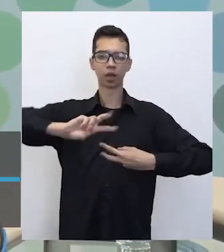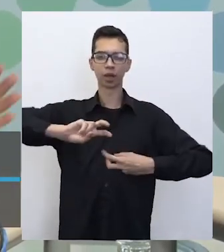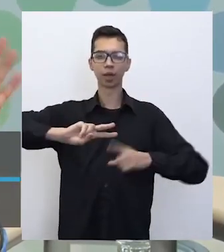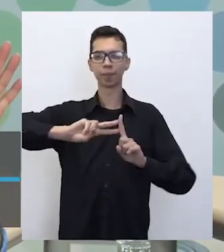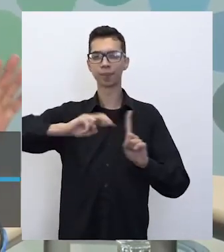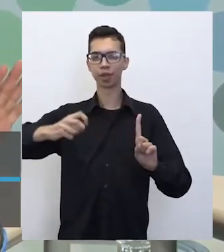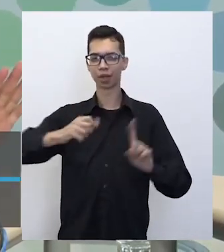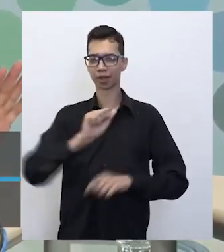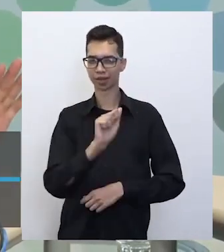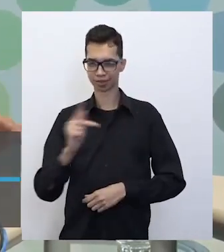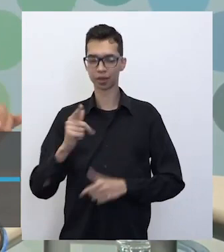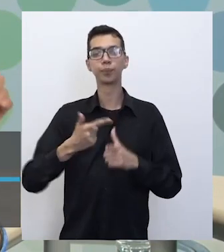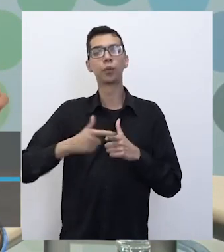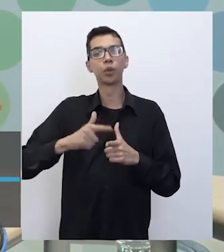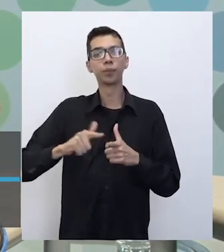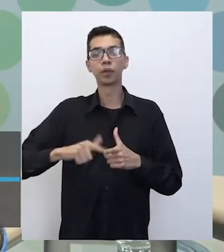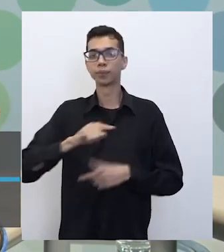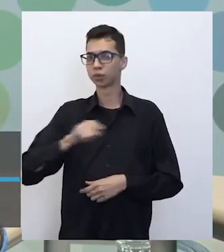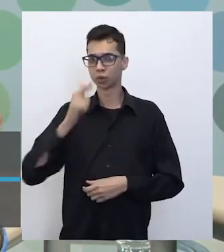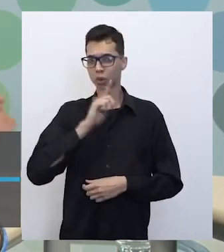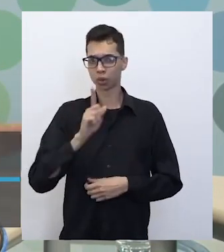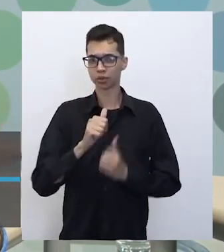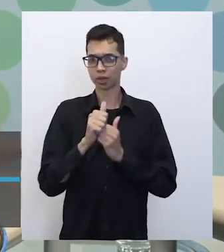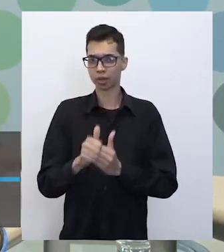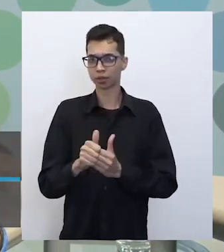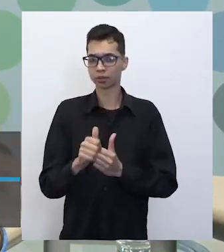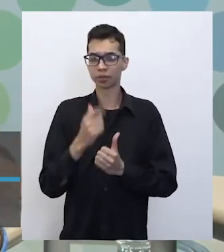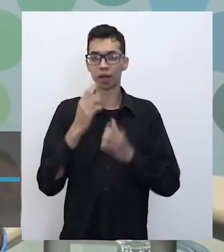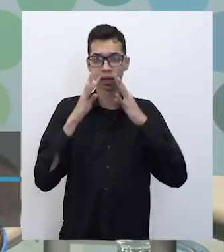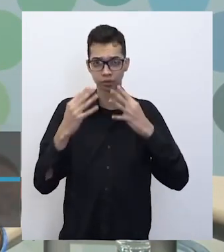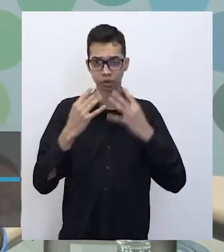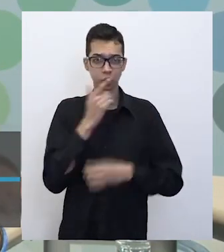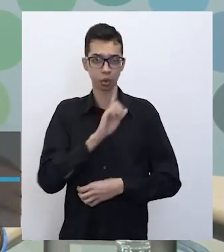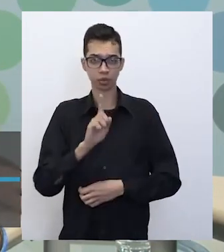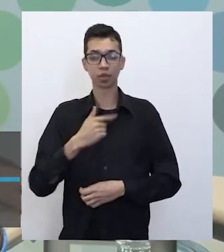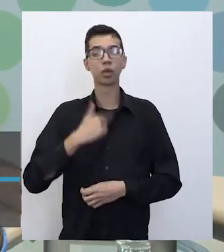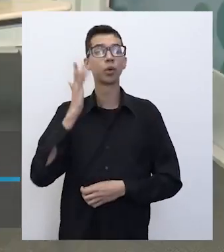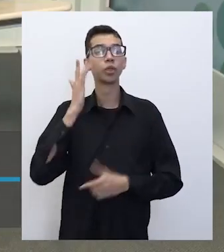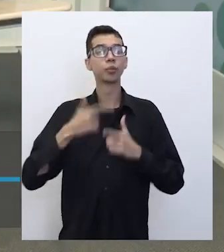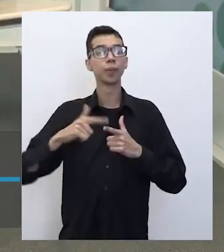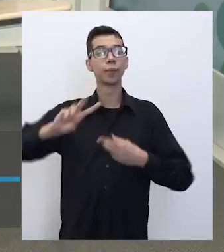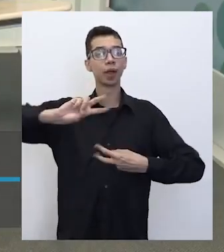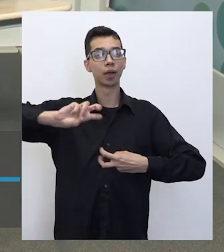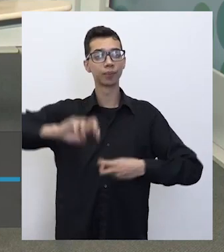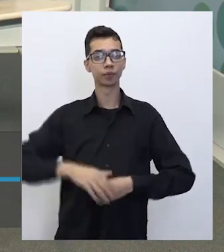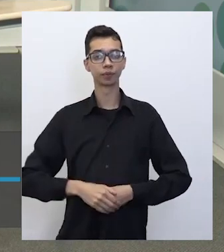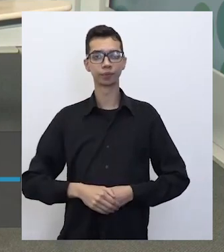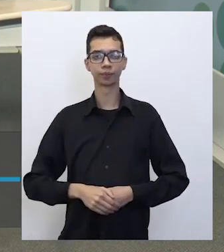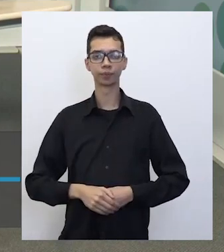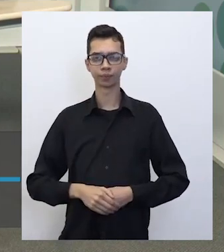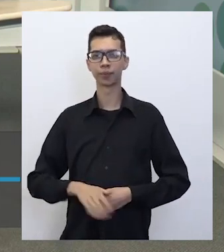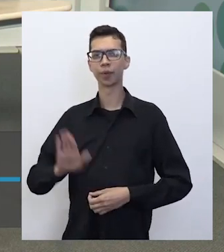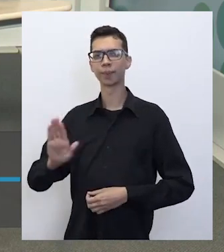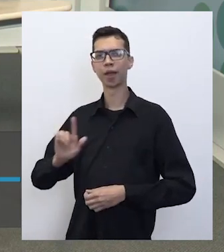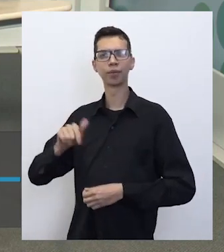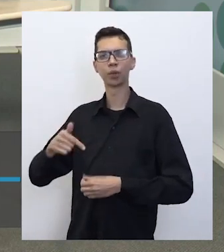conseguirem acompanhar, tá bom? Porque eu acredito que é um problema do aplicativo mesmo. Mas está voltando. Qualquer coisa, você bota no YouTube e tal, mas por